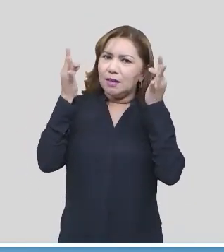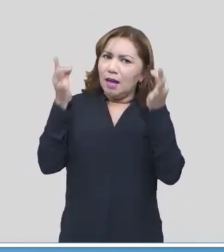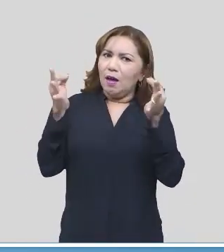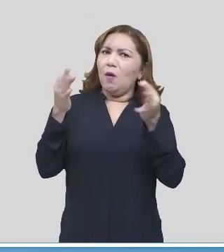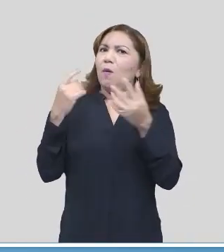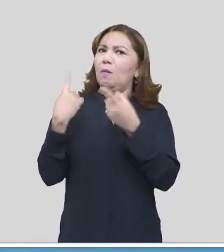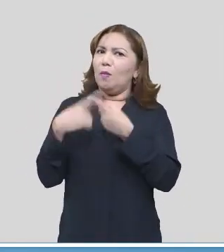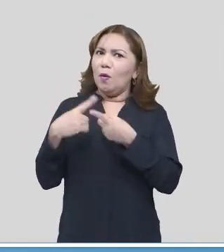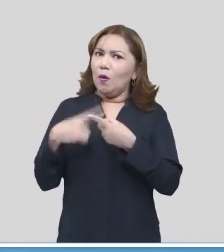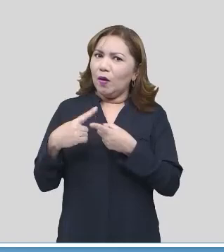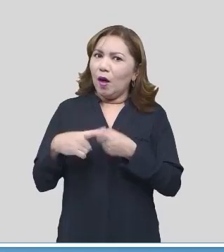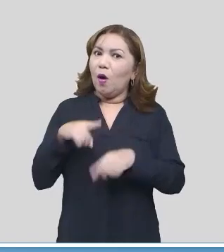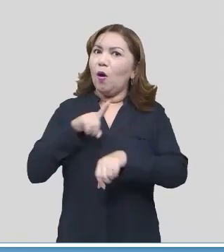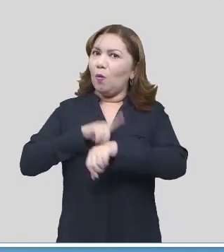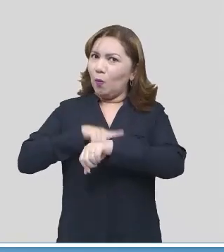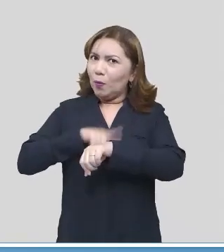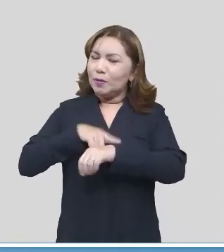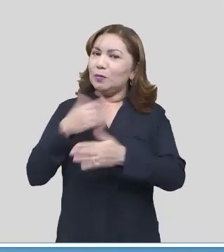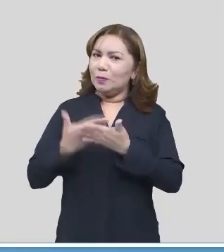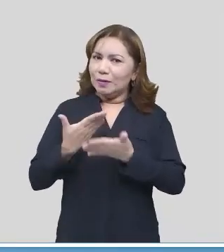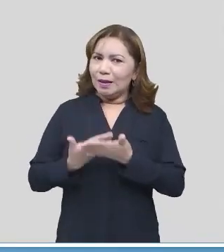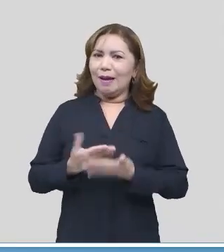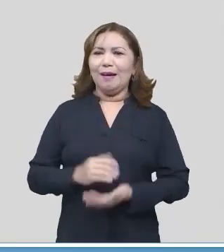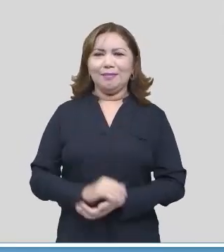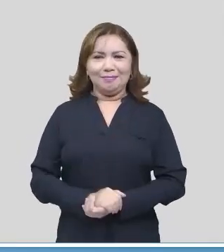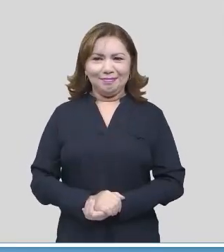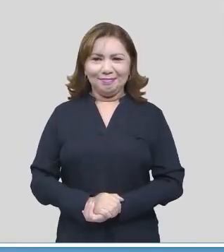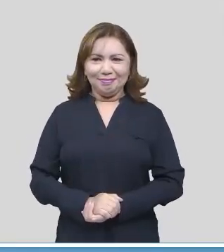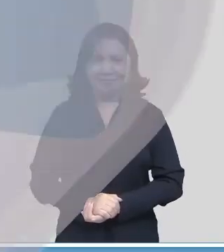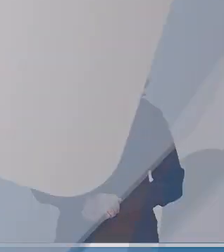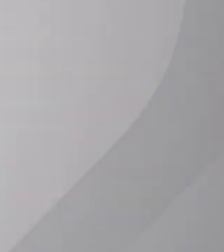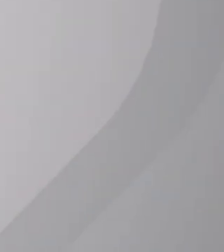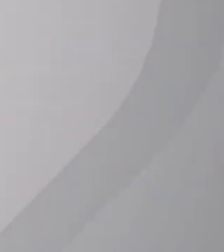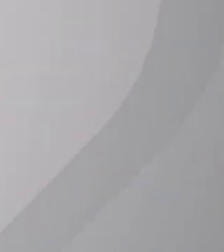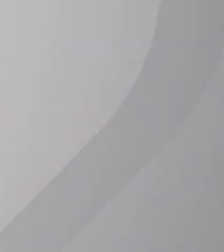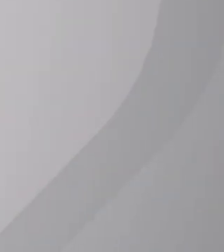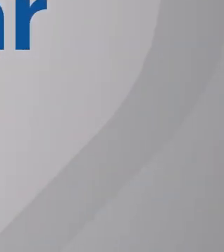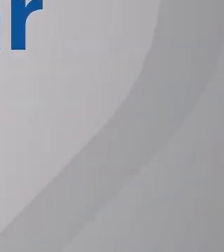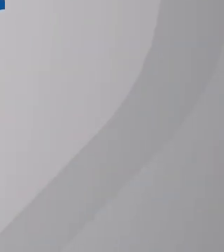porque chegou a hora de estudar.